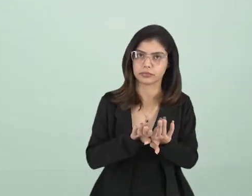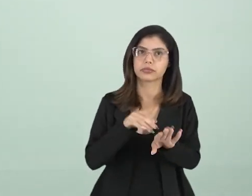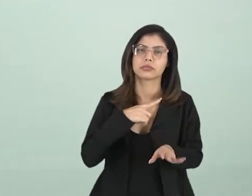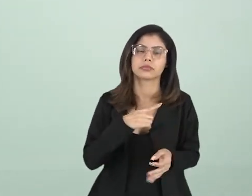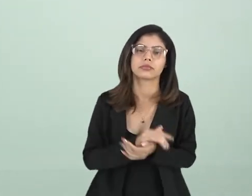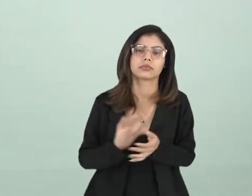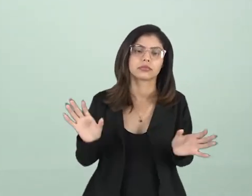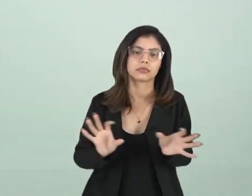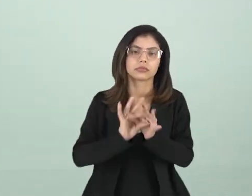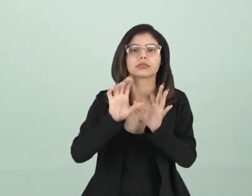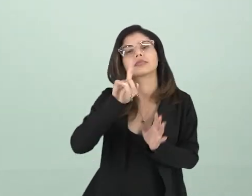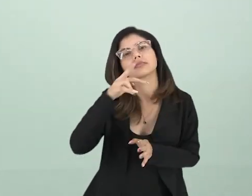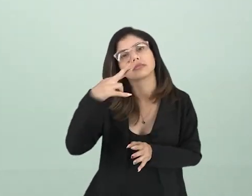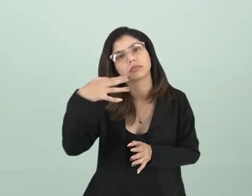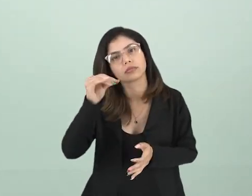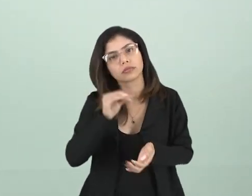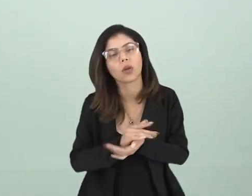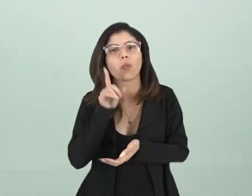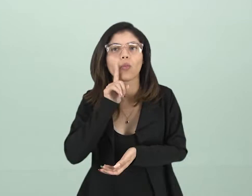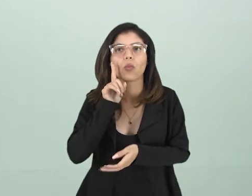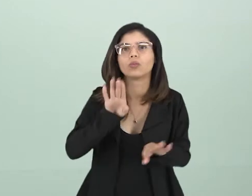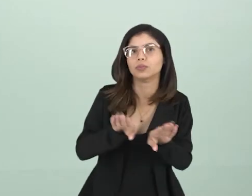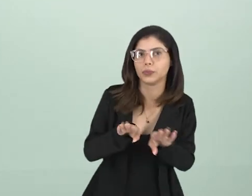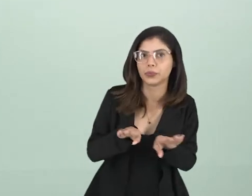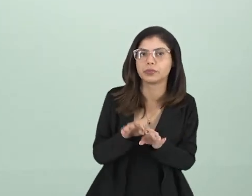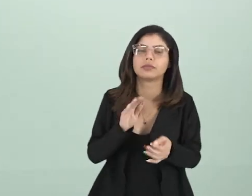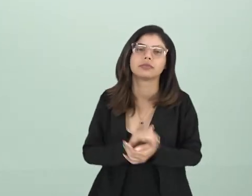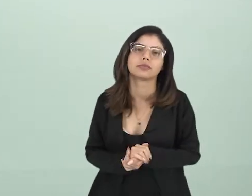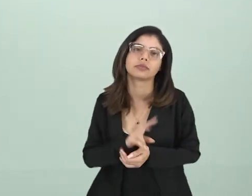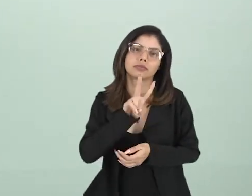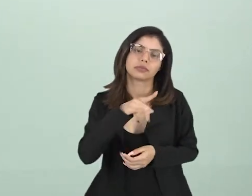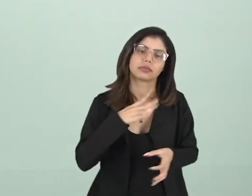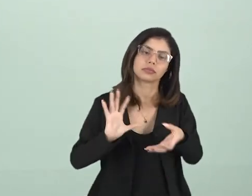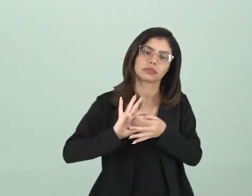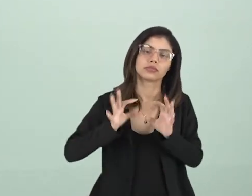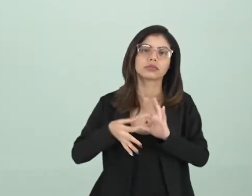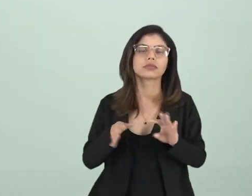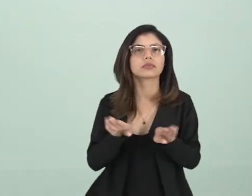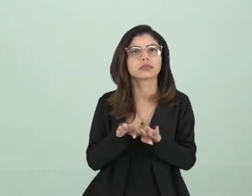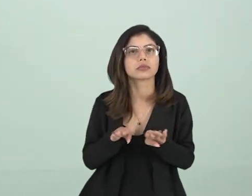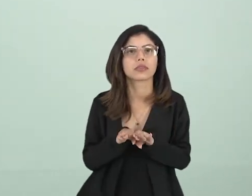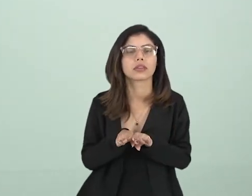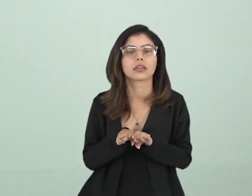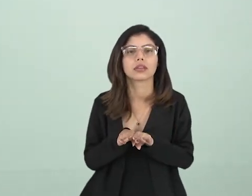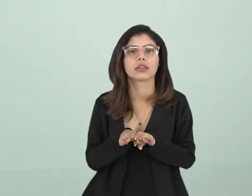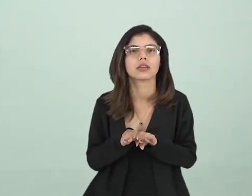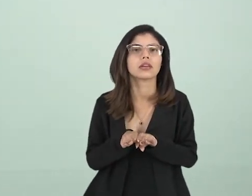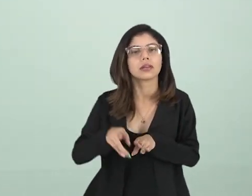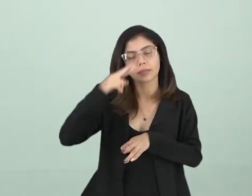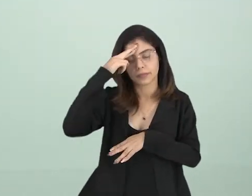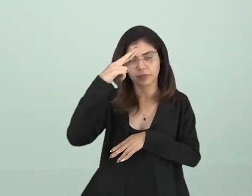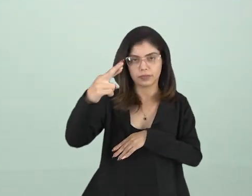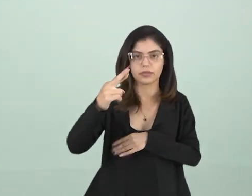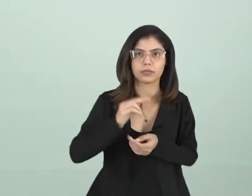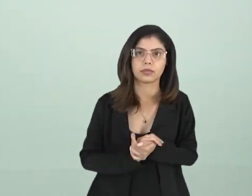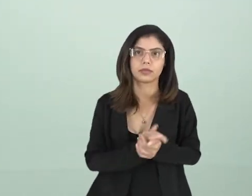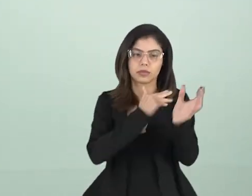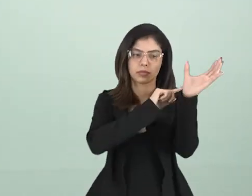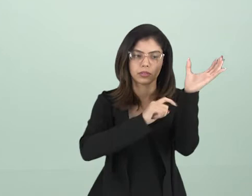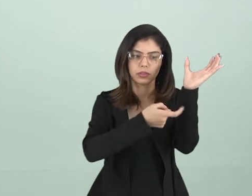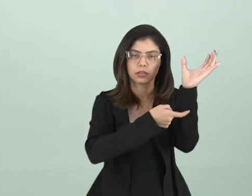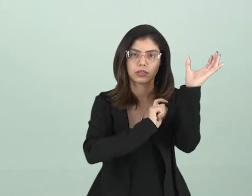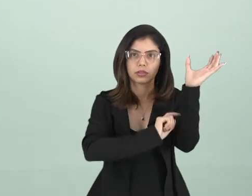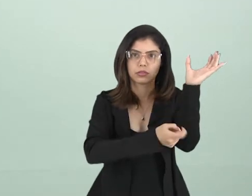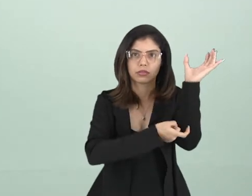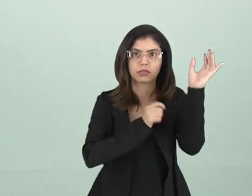que acontece? A guerra já está praticamente ganha, né? A gente vai ter também nesse contexto aí os soldados da borracha, que vão reativar